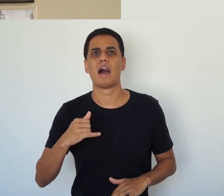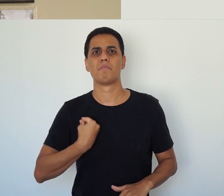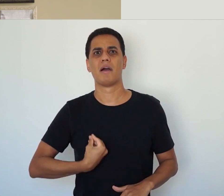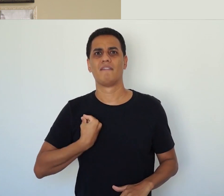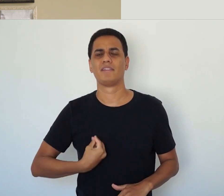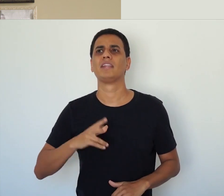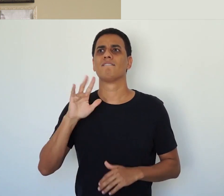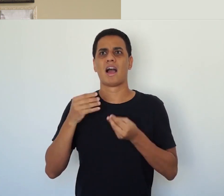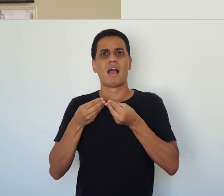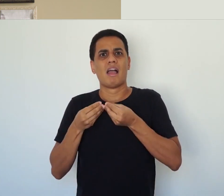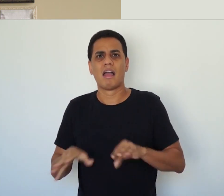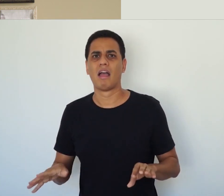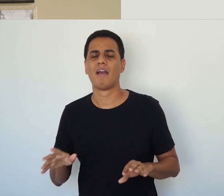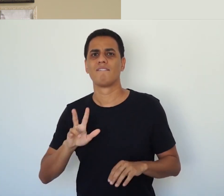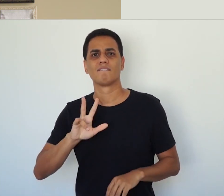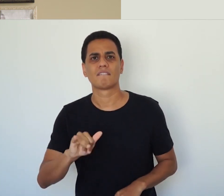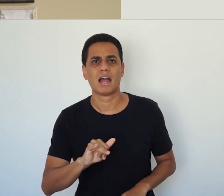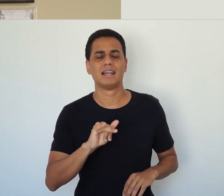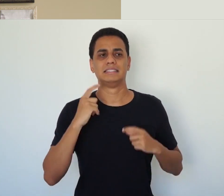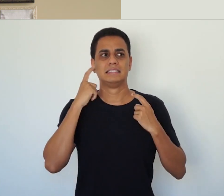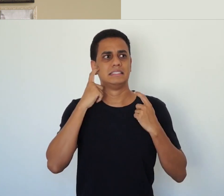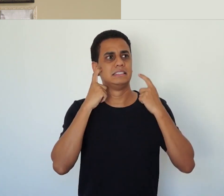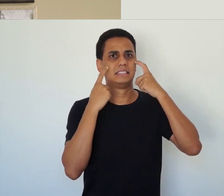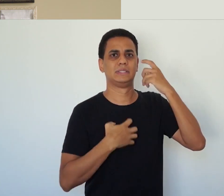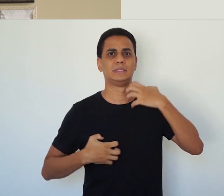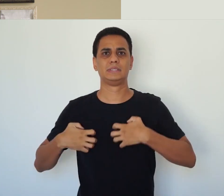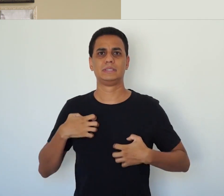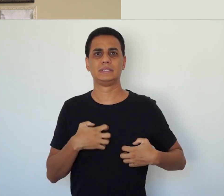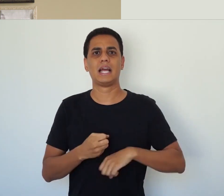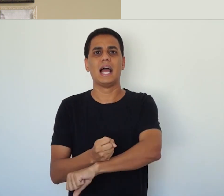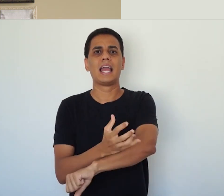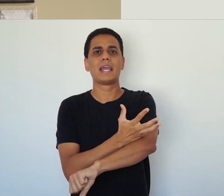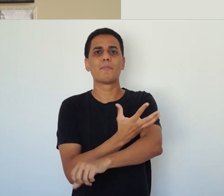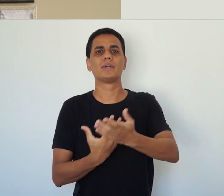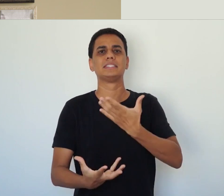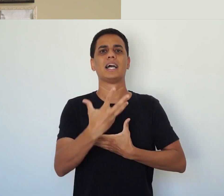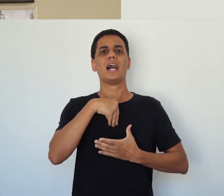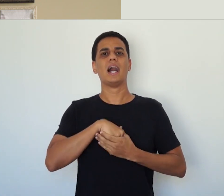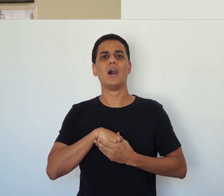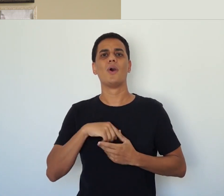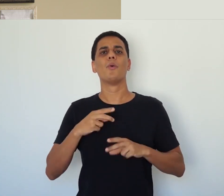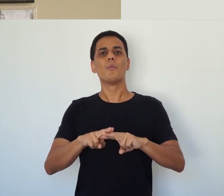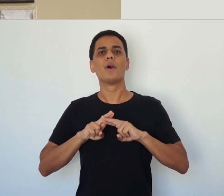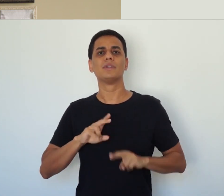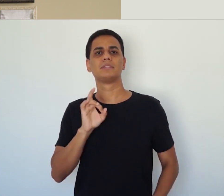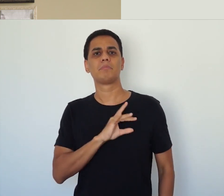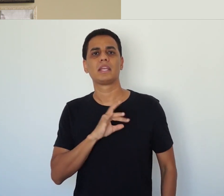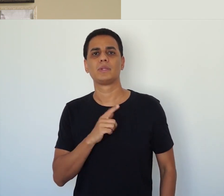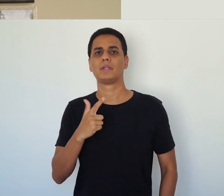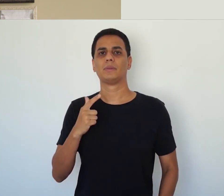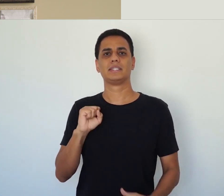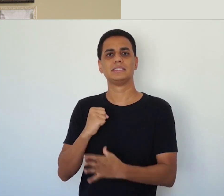vai nos alcançar, isso vai causar danos. E, queridos, nossas emoções podem ser invadidas